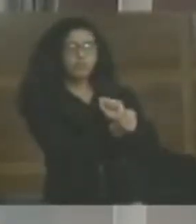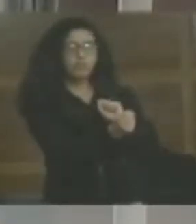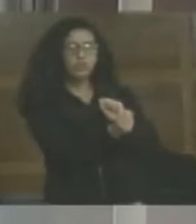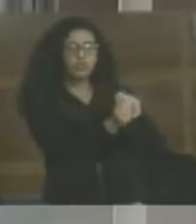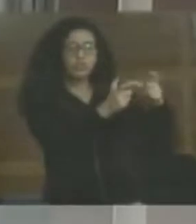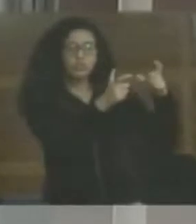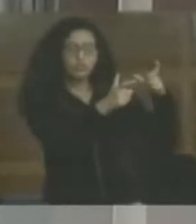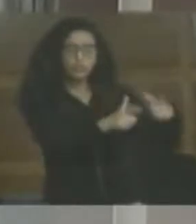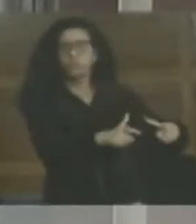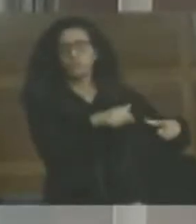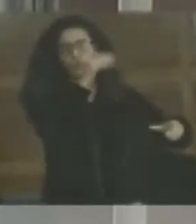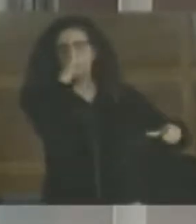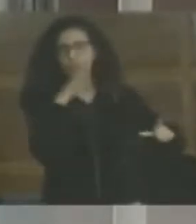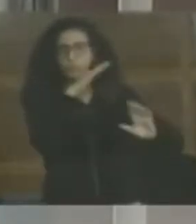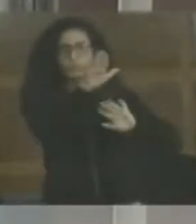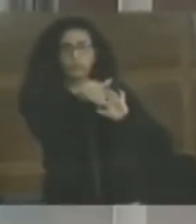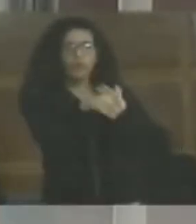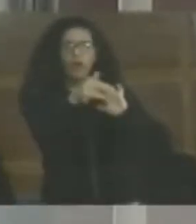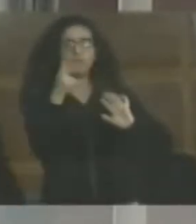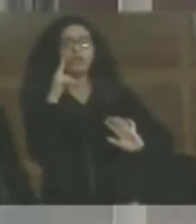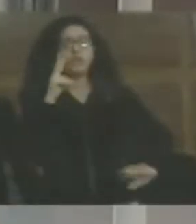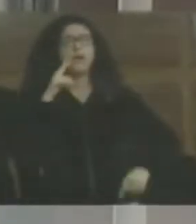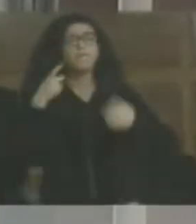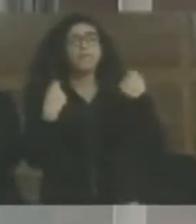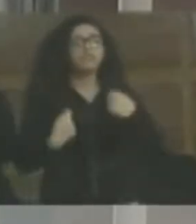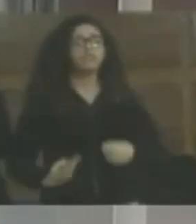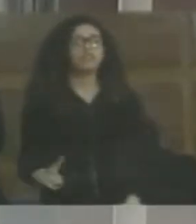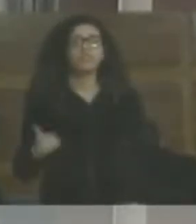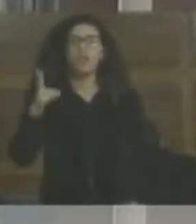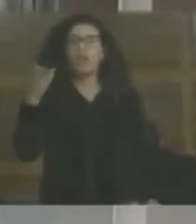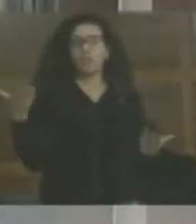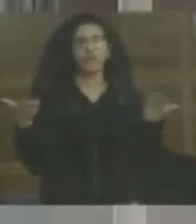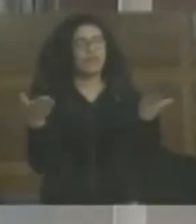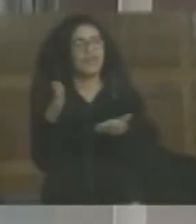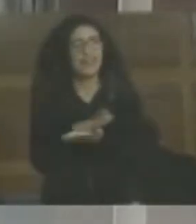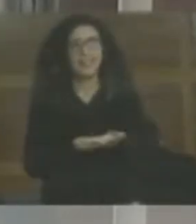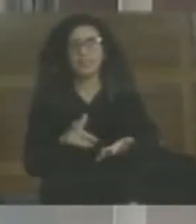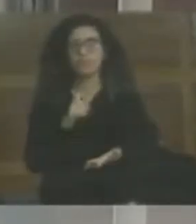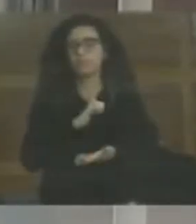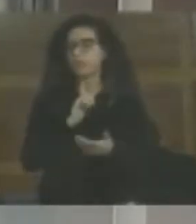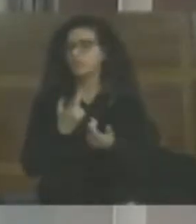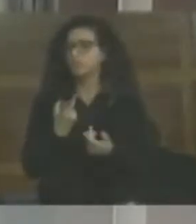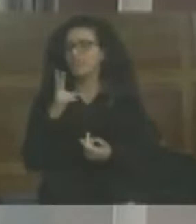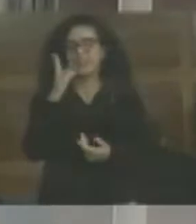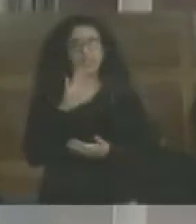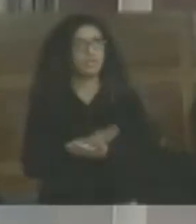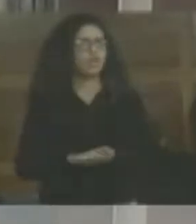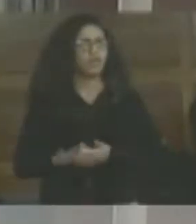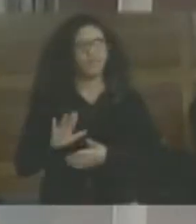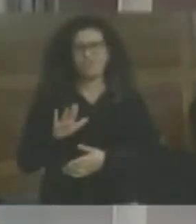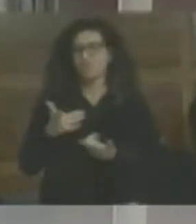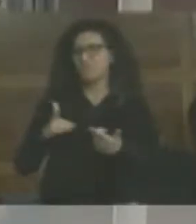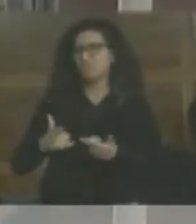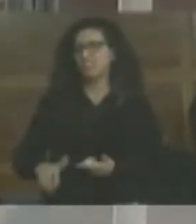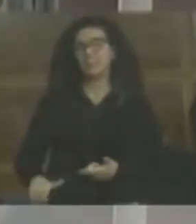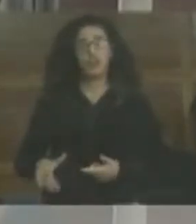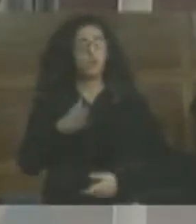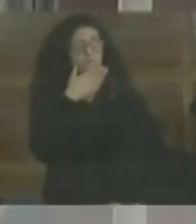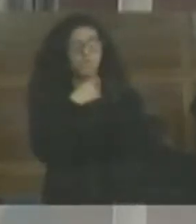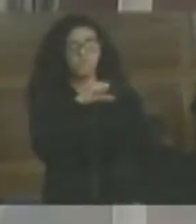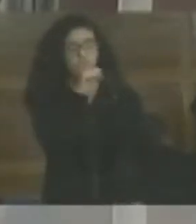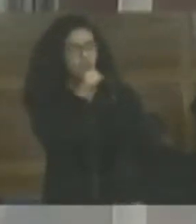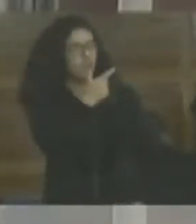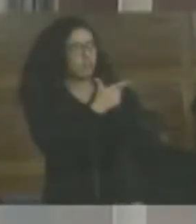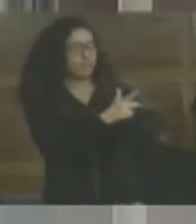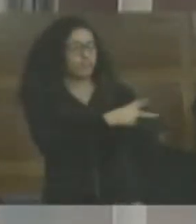país. Então, nós temos que dar valor à nossa história. Hoje, nada tem valor no nosso Brasil. A gente não vê ninguém dando valor a nada, não dá valor nem aos pais. E